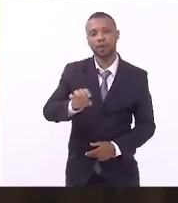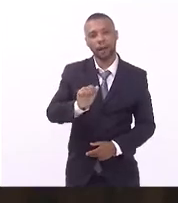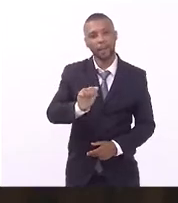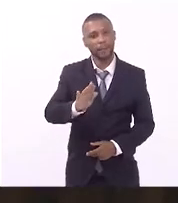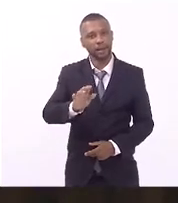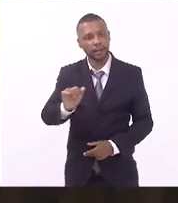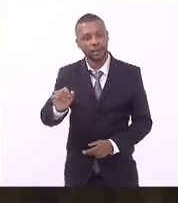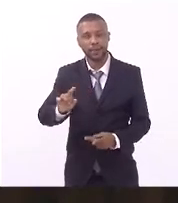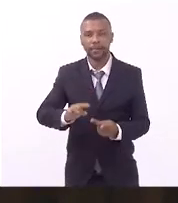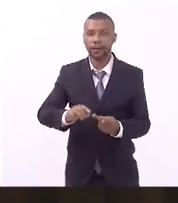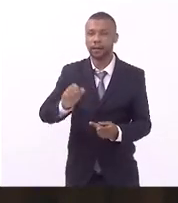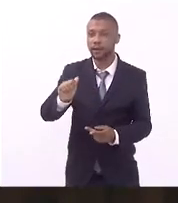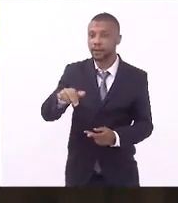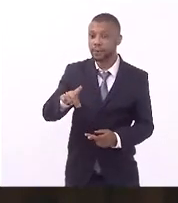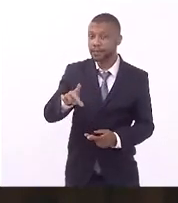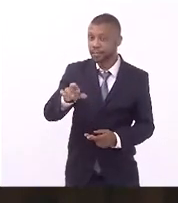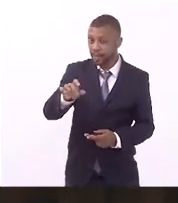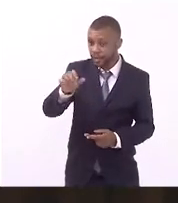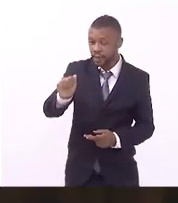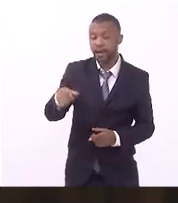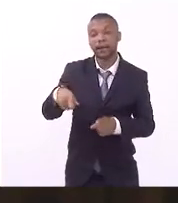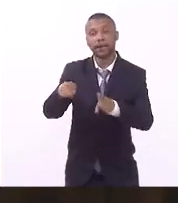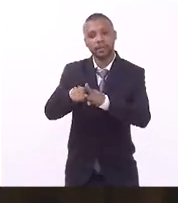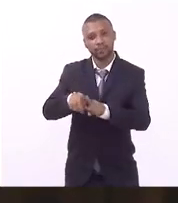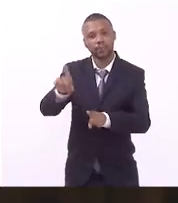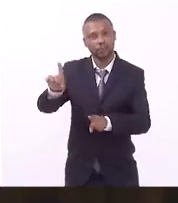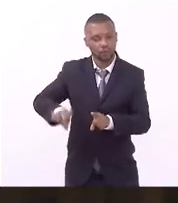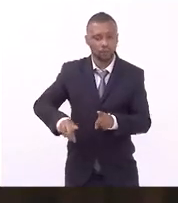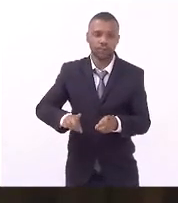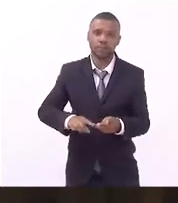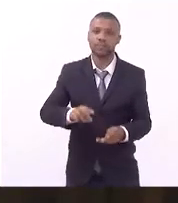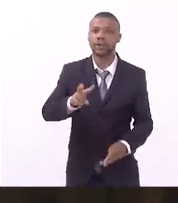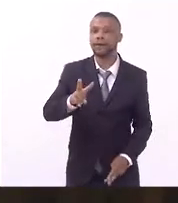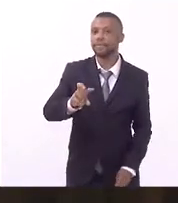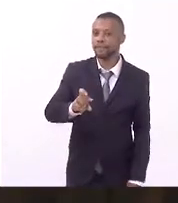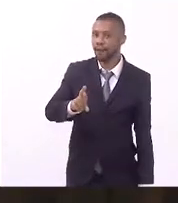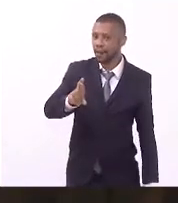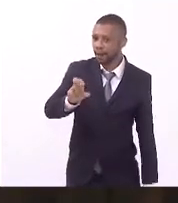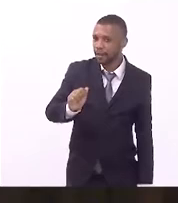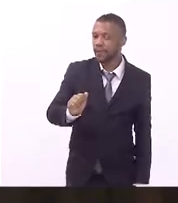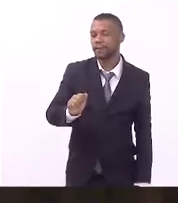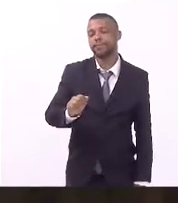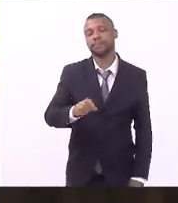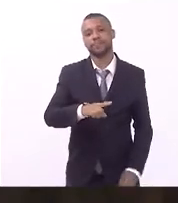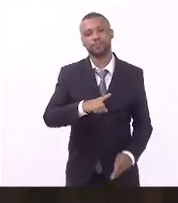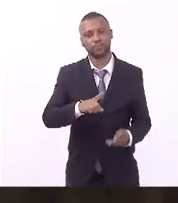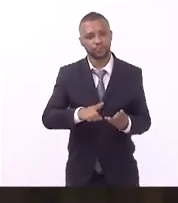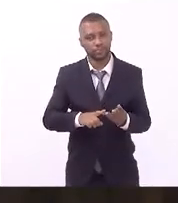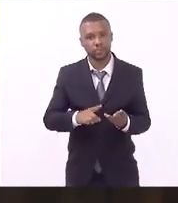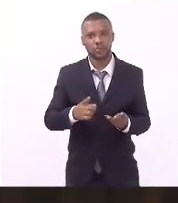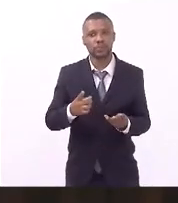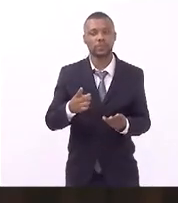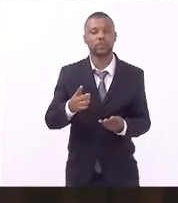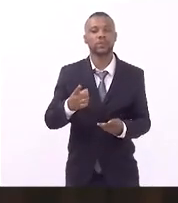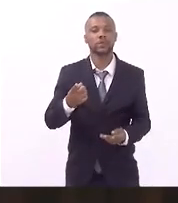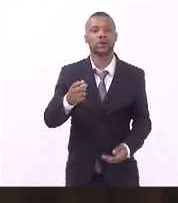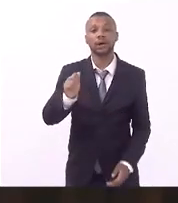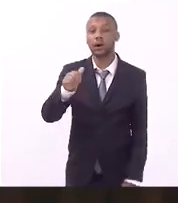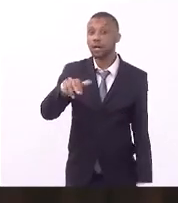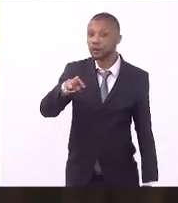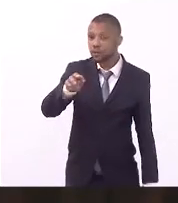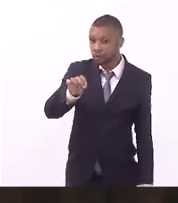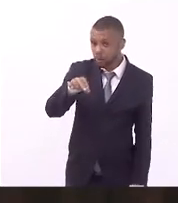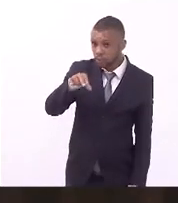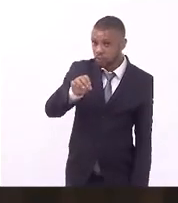Pena, diretora da ABI. Vera Berredo, diretora da ABI. Último, Antônio Alves Lopes,